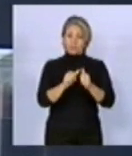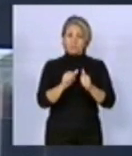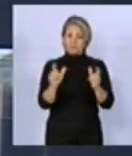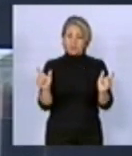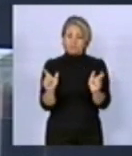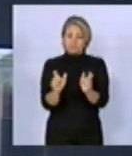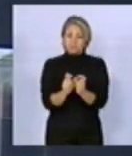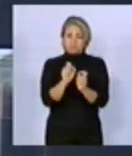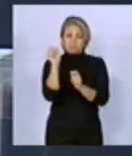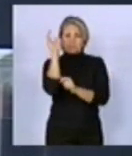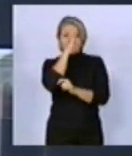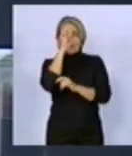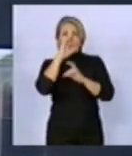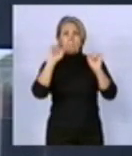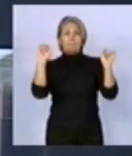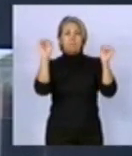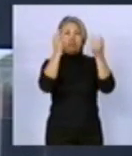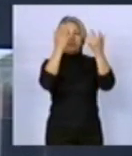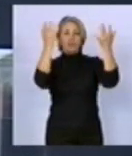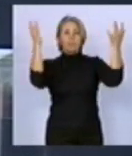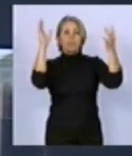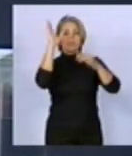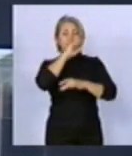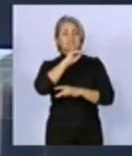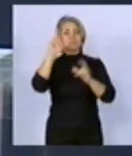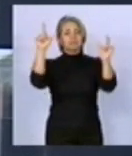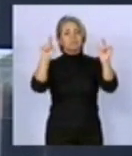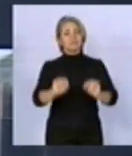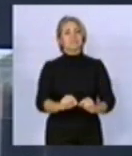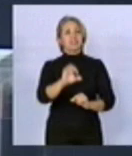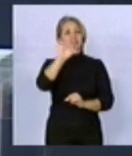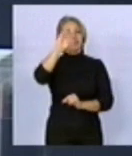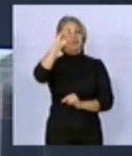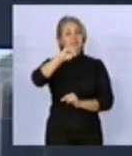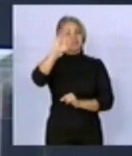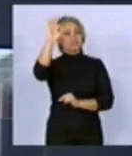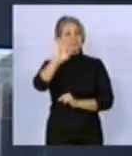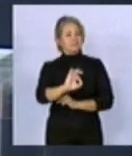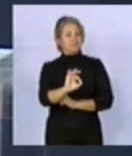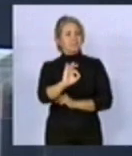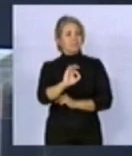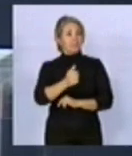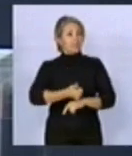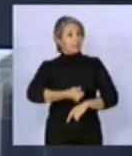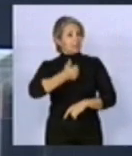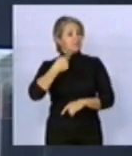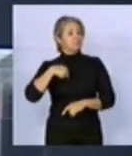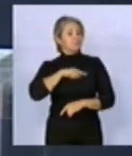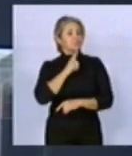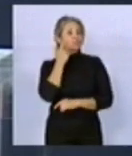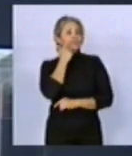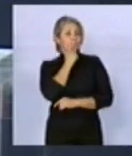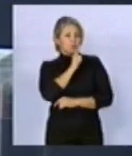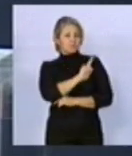bairro seria reduzir de 90 por cento será que não é vantajoso nós conseguimos